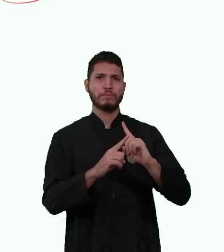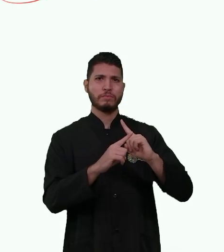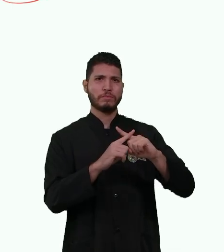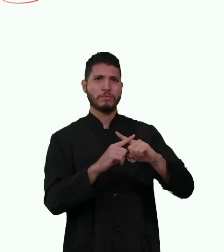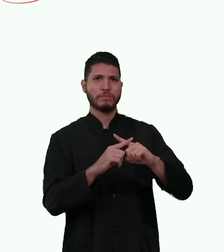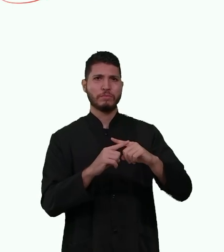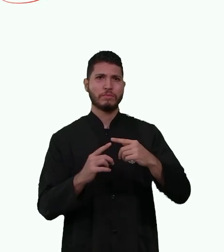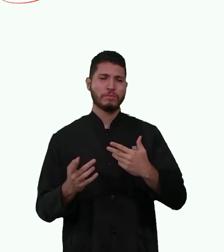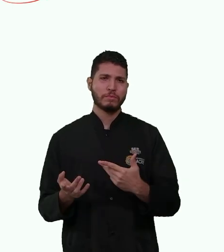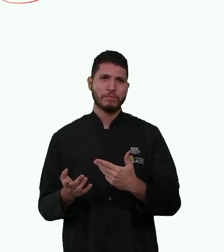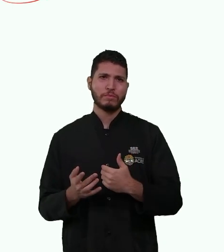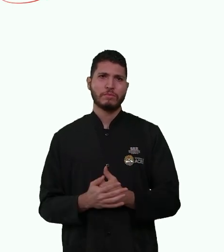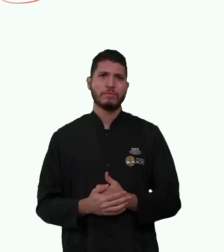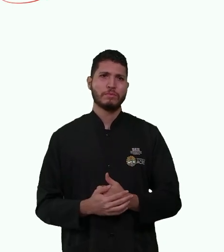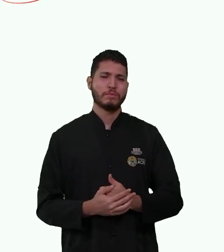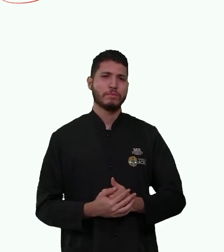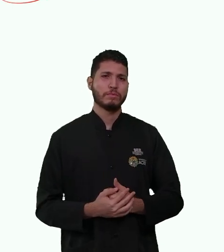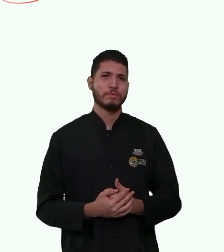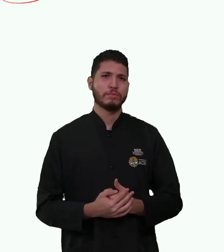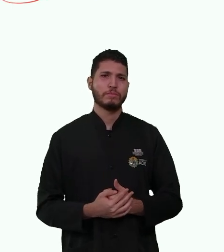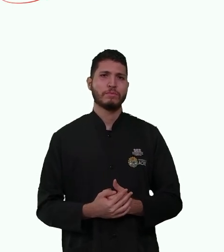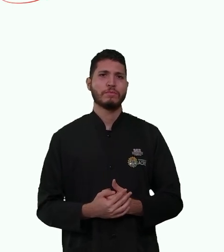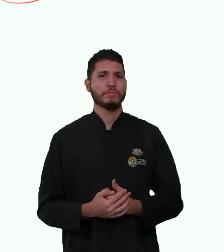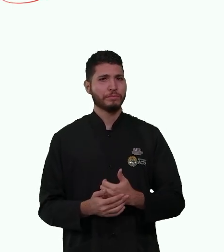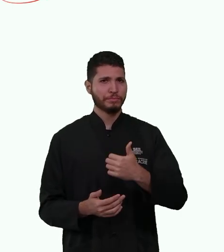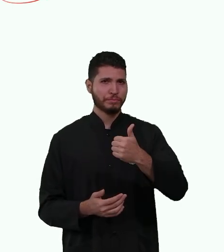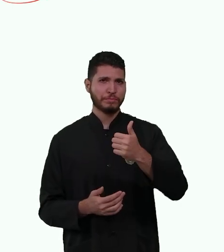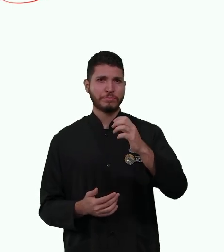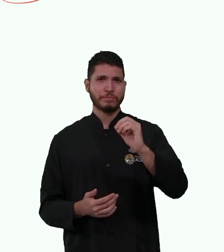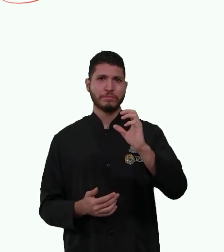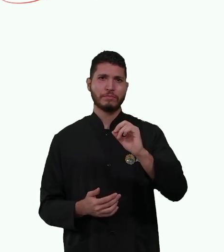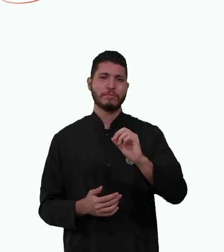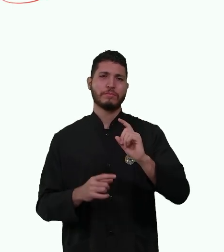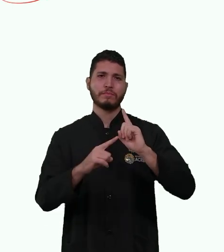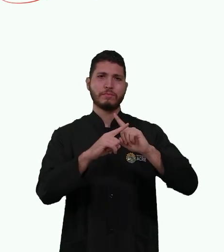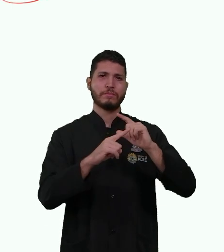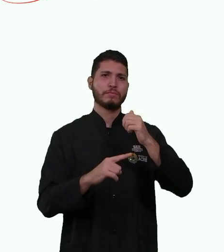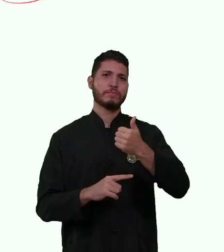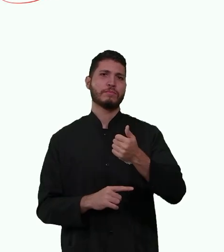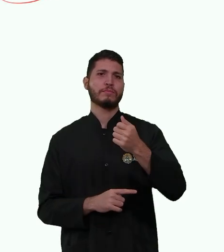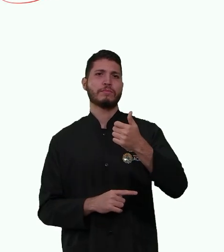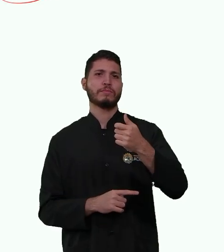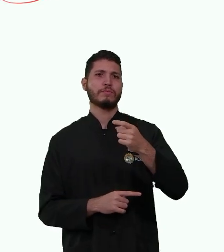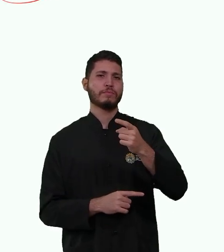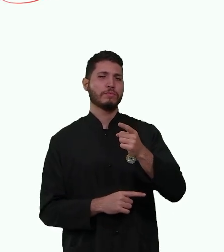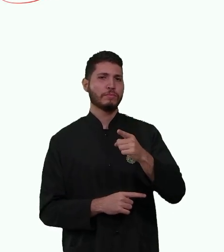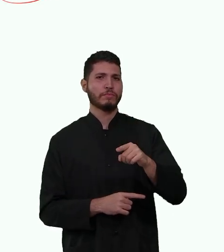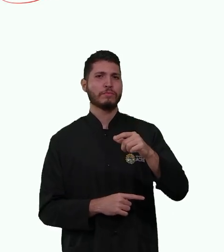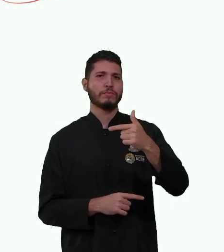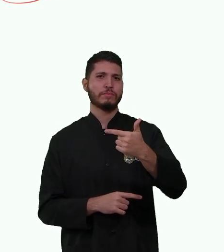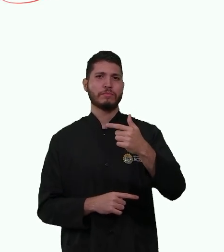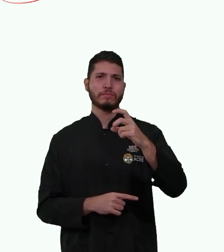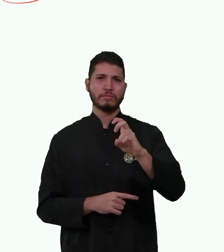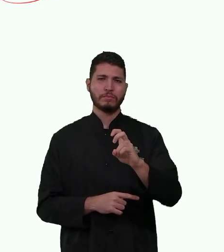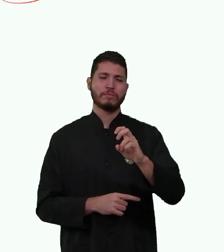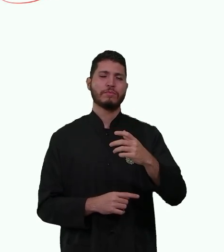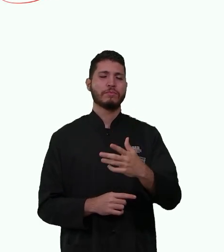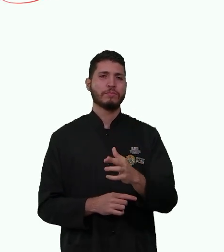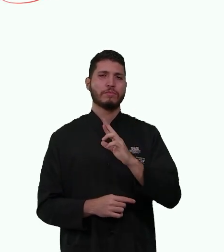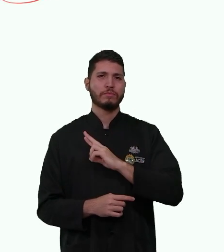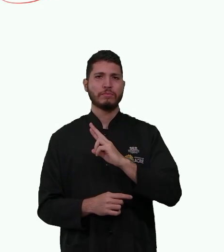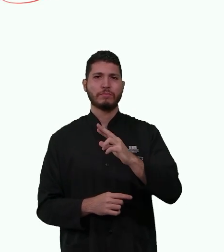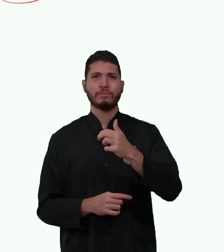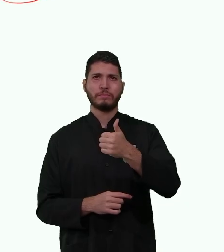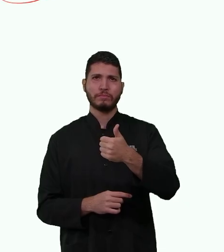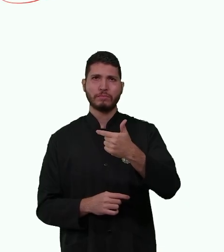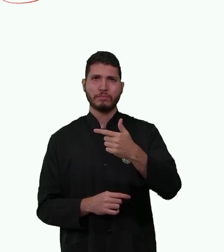o aumento, ó. Isso é 100 vezes 1,25, que vai representar para a gente 125. E a gente ainda tem a ideia